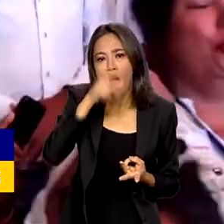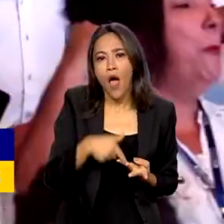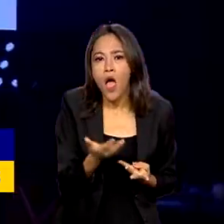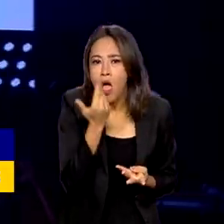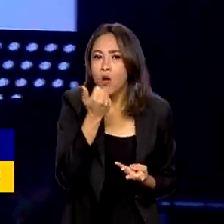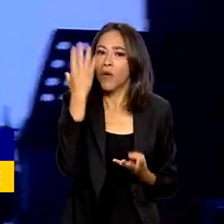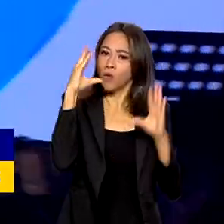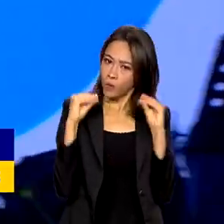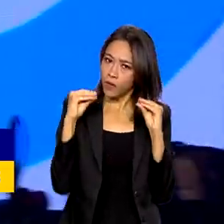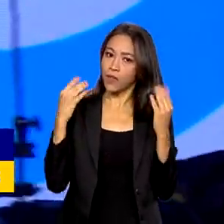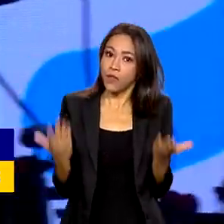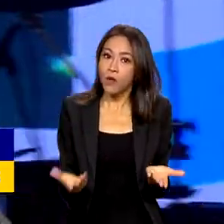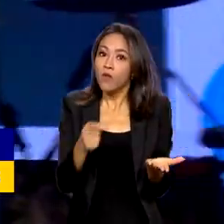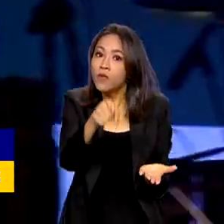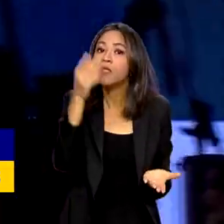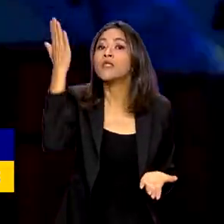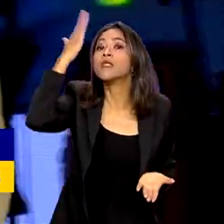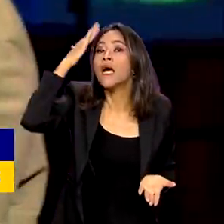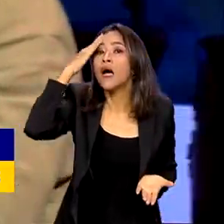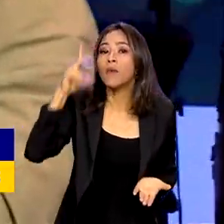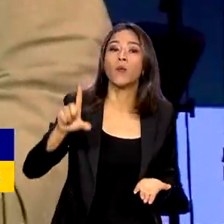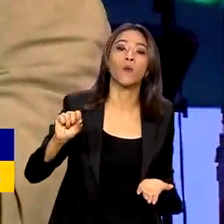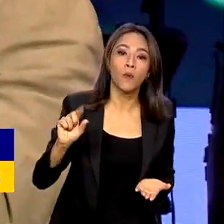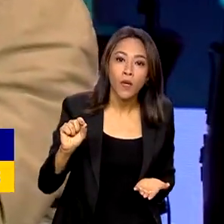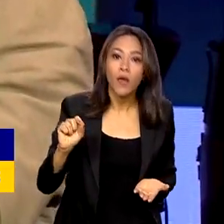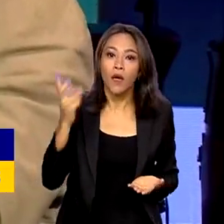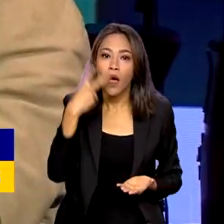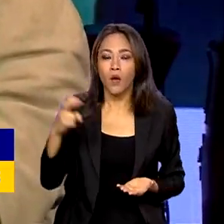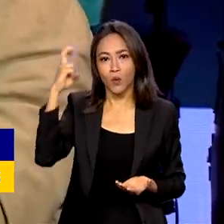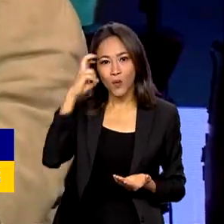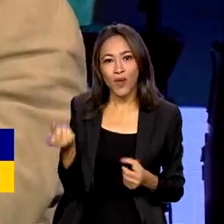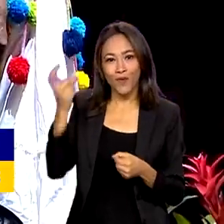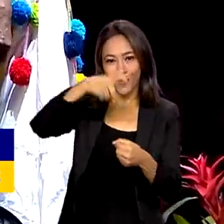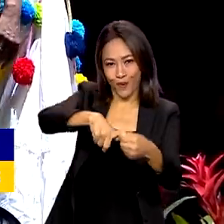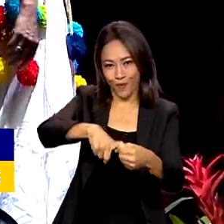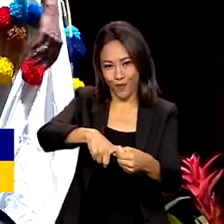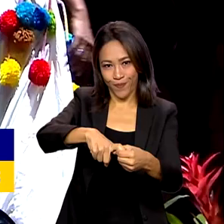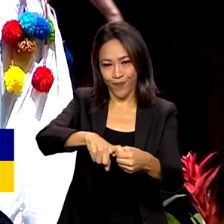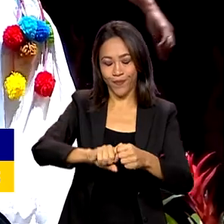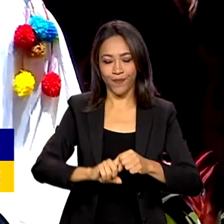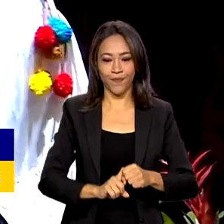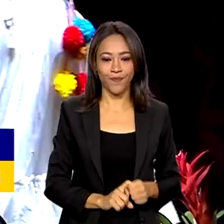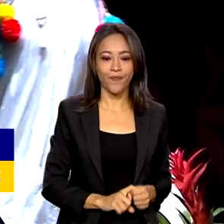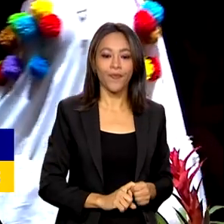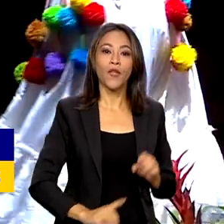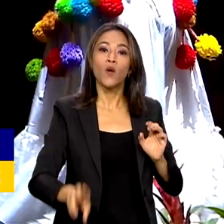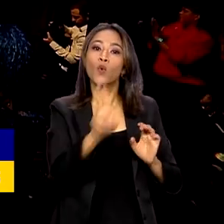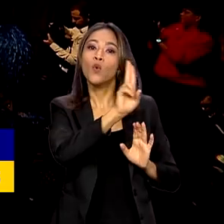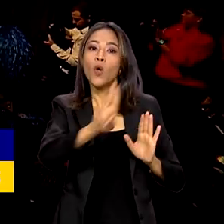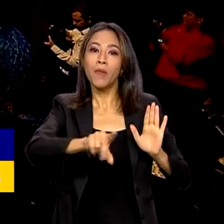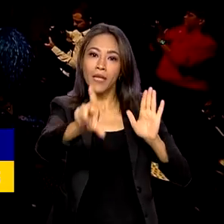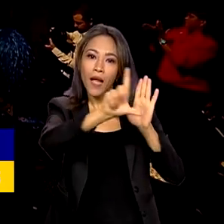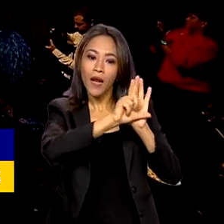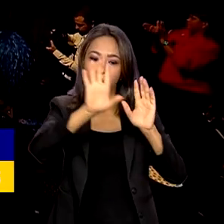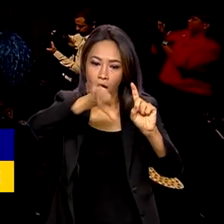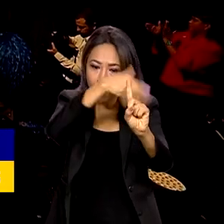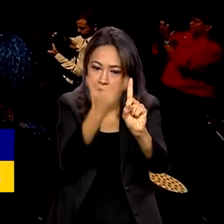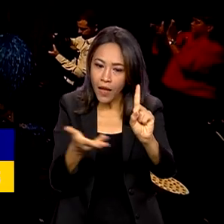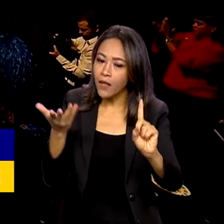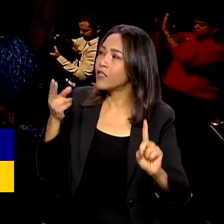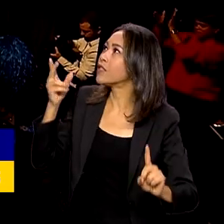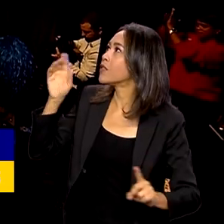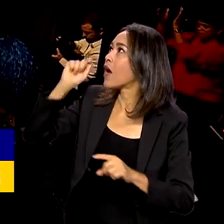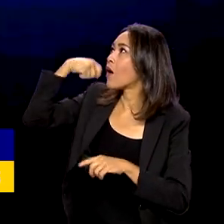jantar. Fiquem sabendo, a cultura voltou. O nome da lei faz uma homenagem ao ator